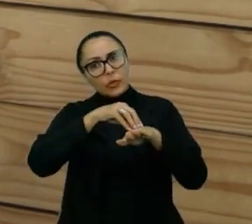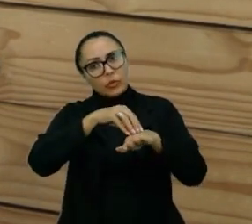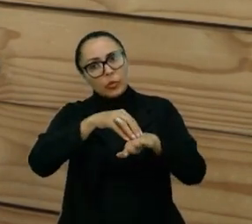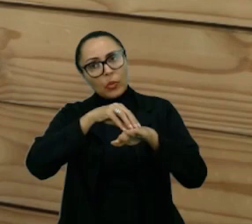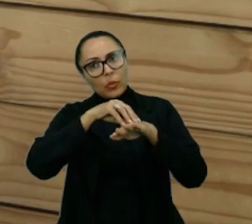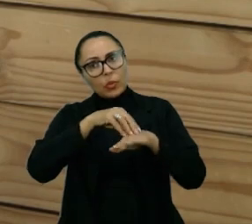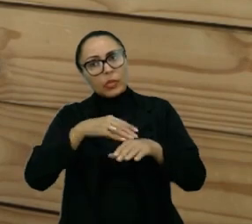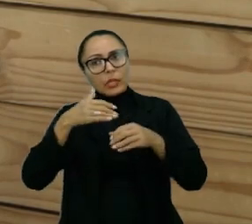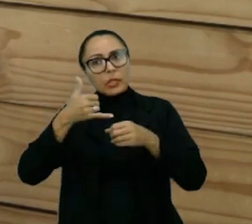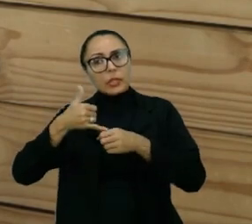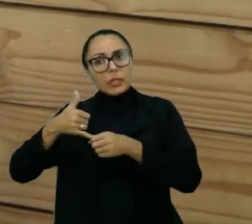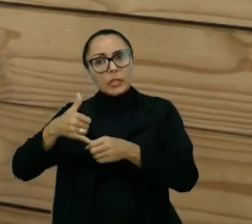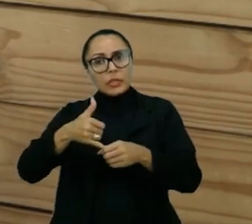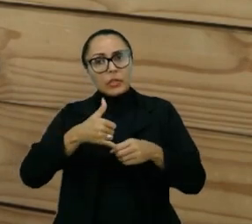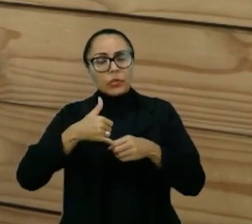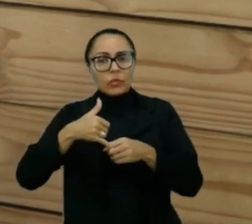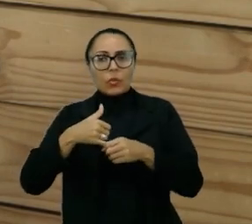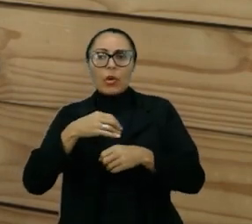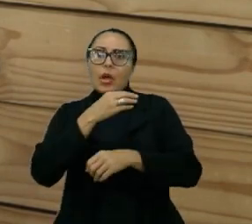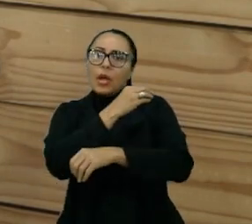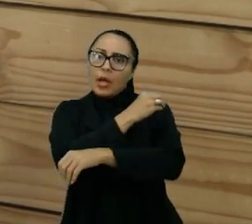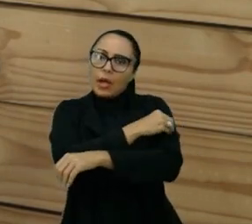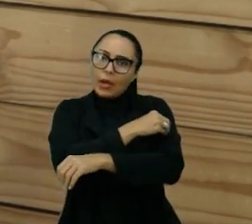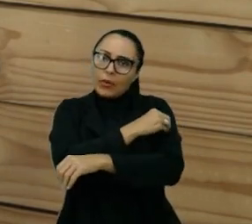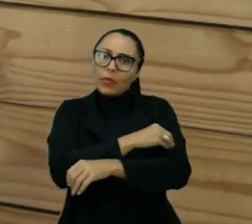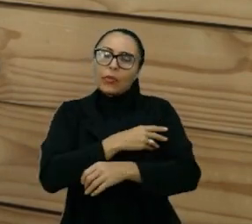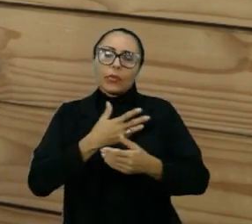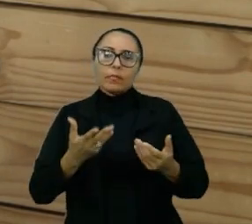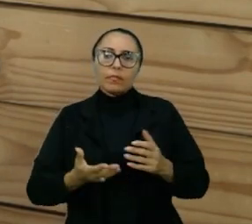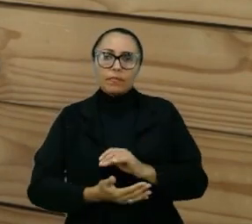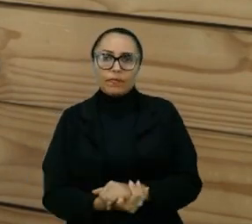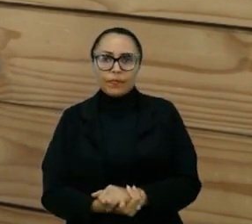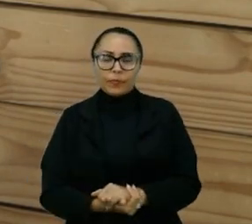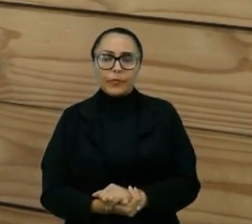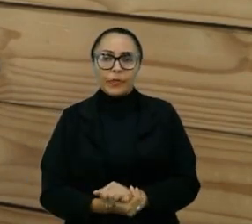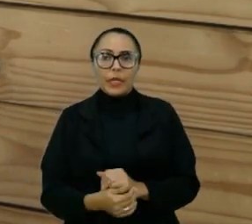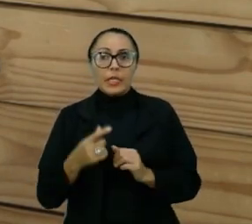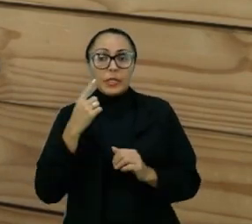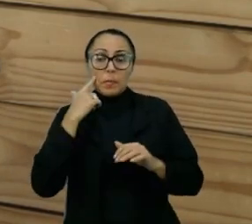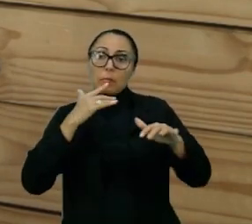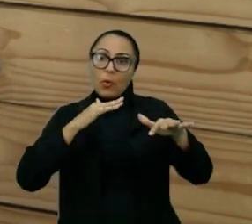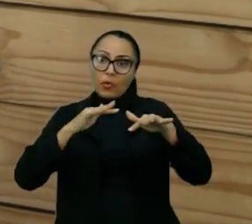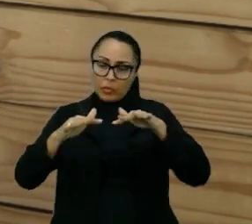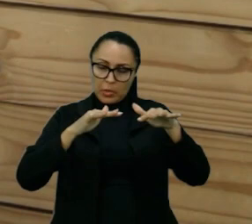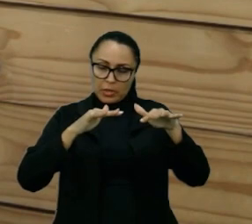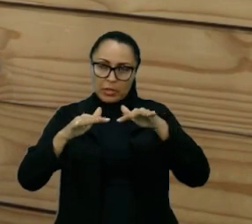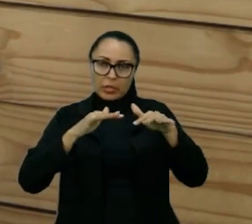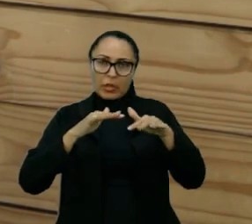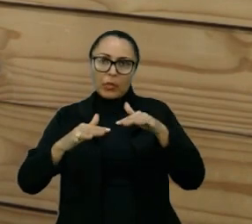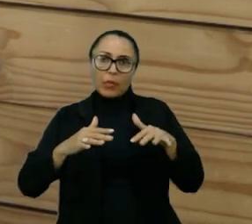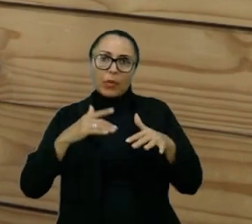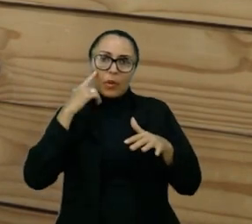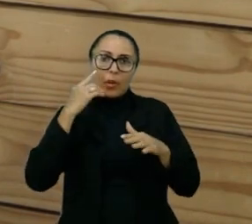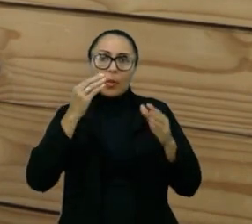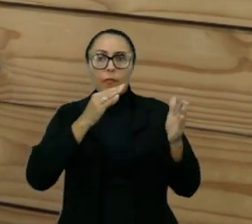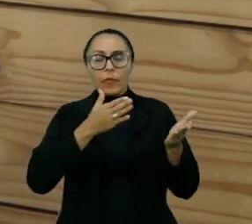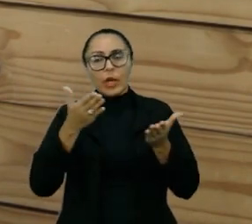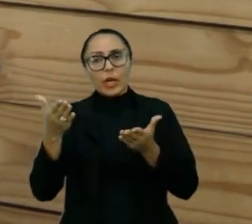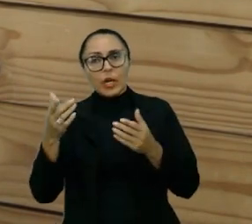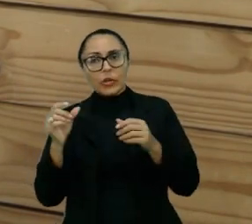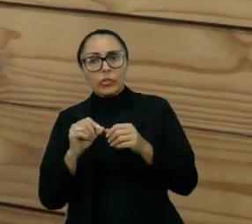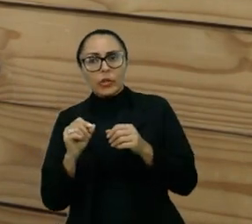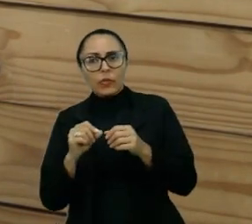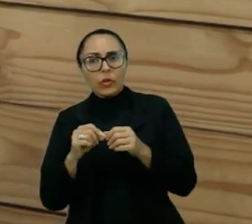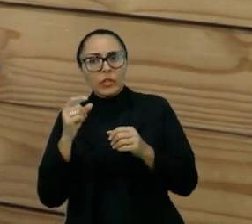diesel, biodiesel, e essa movimentação faz com que você aumente